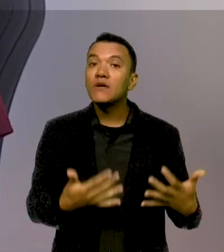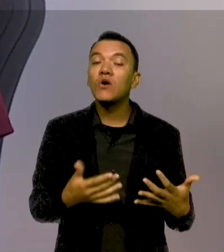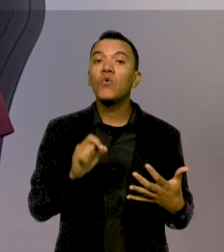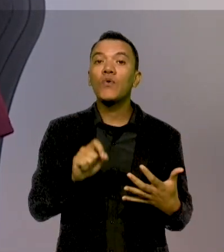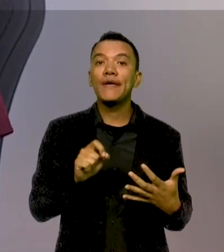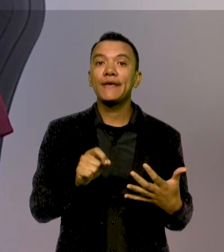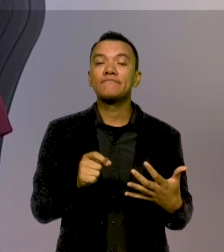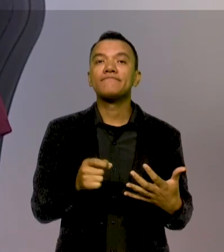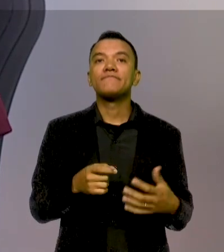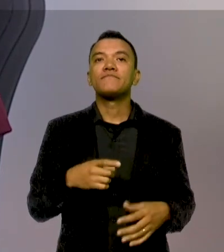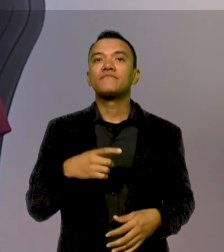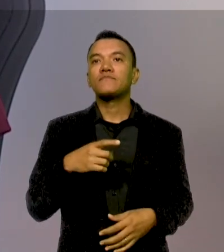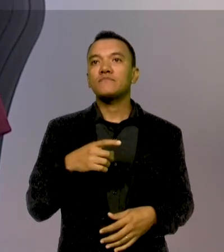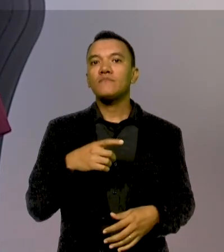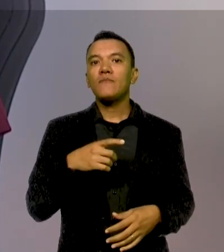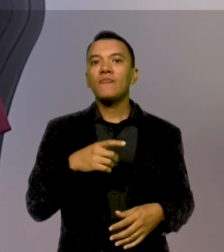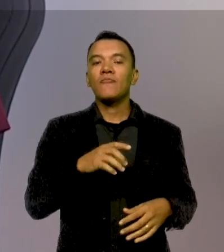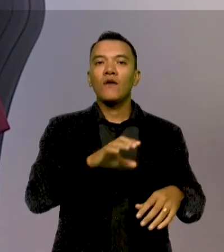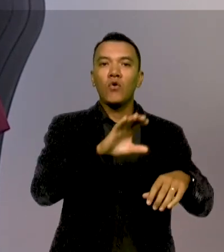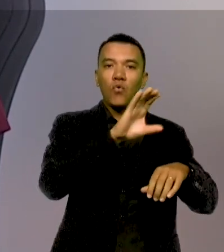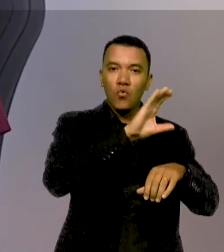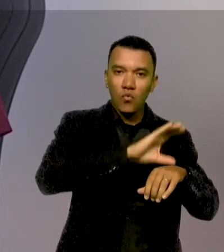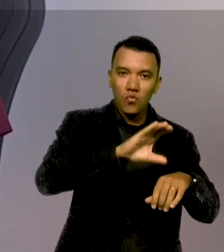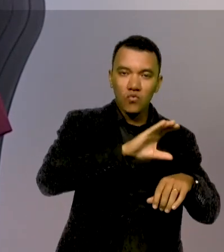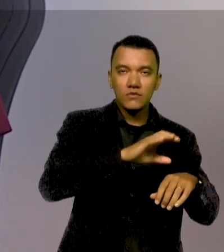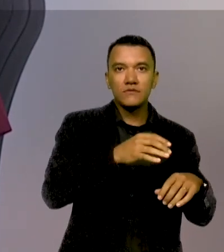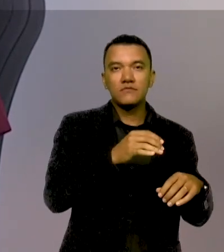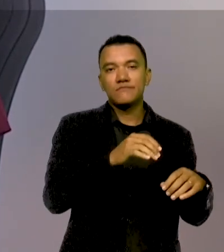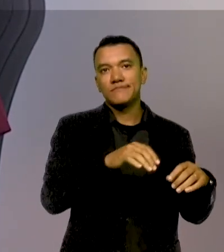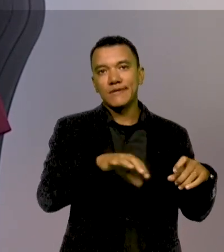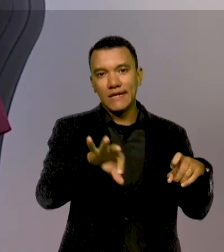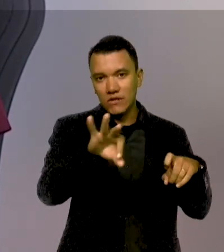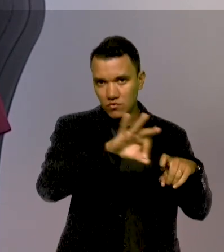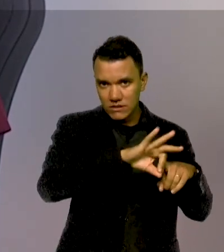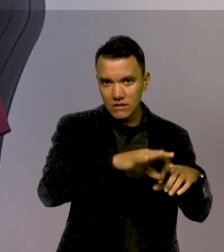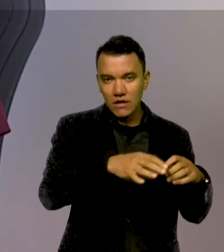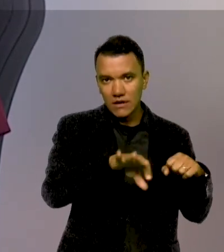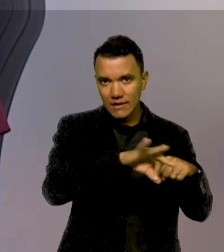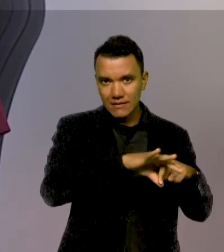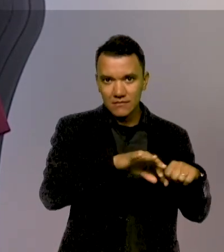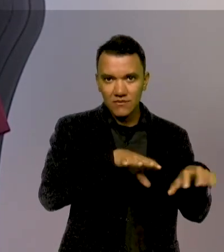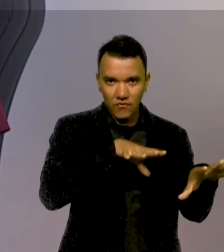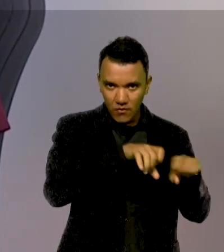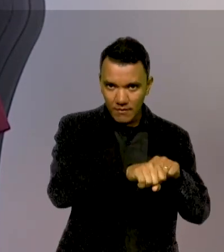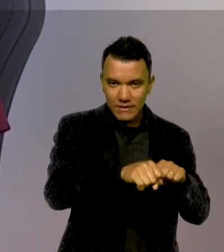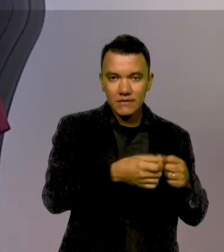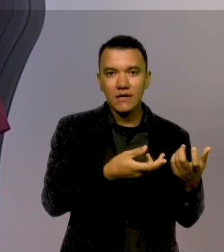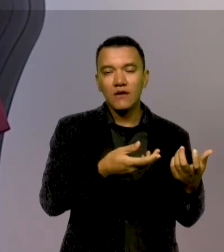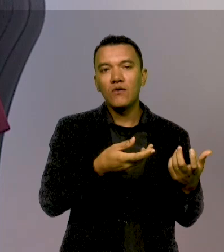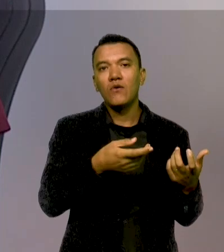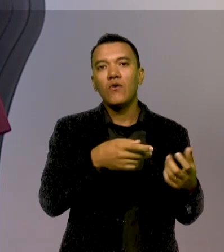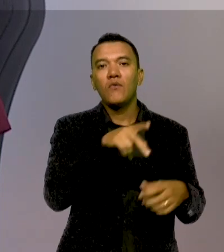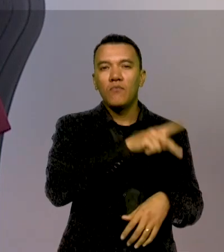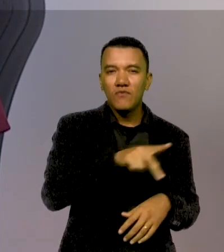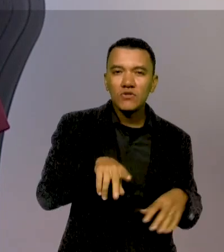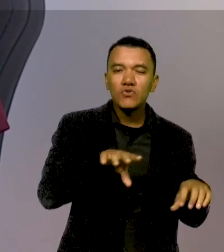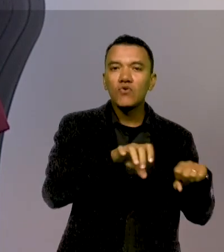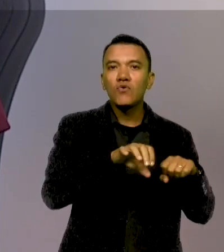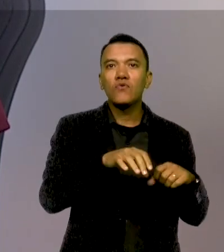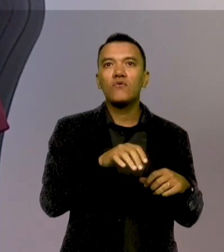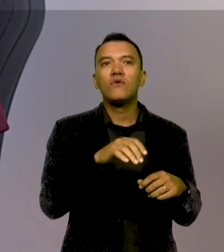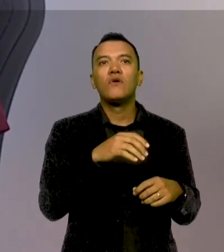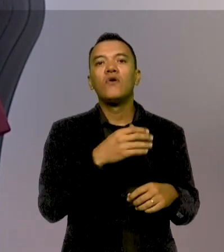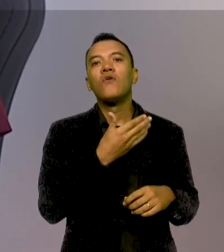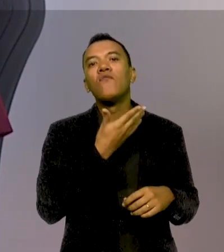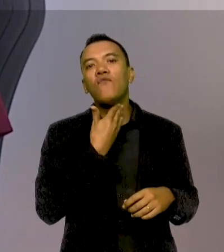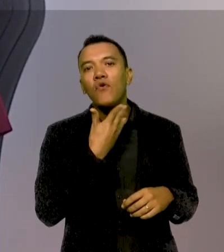disciplina Libras nos cursos de formação a nível de graduação e de magistério, curso de fonoaudiologia,